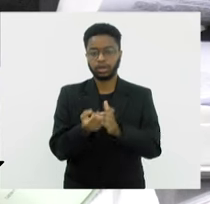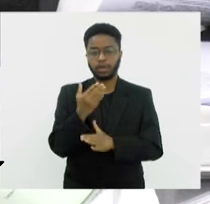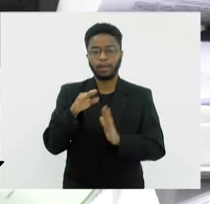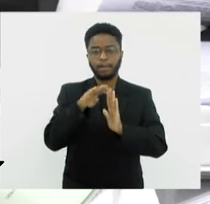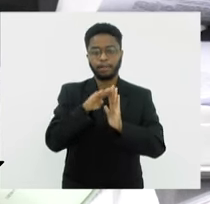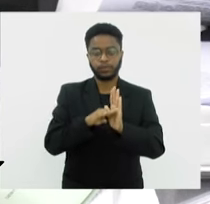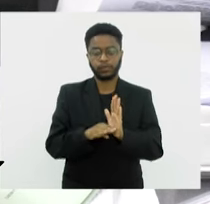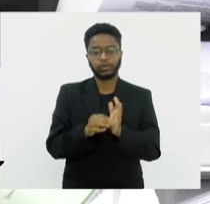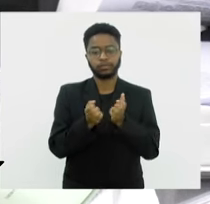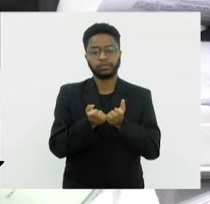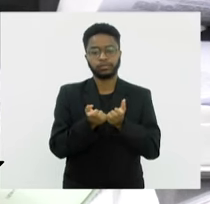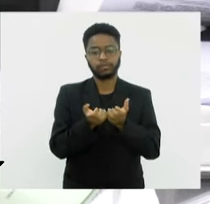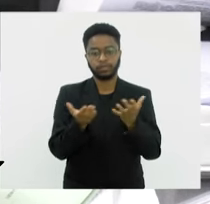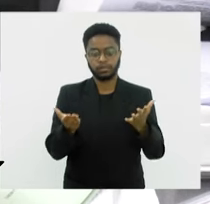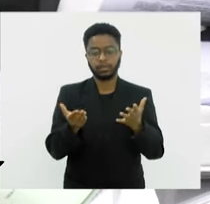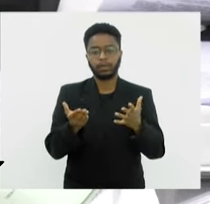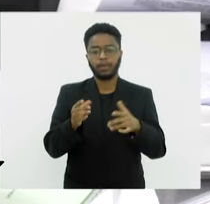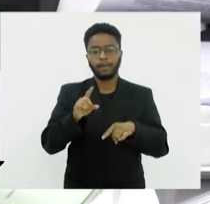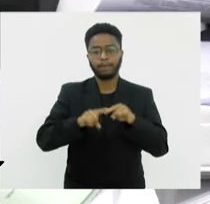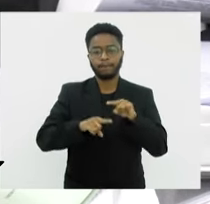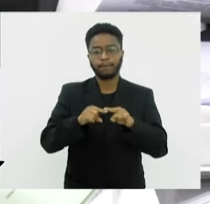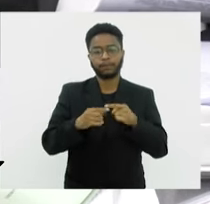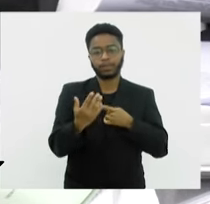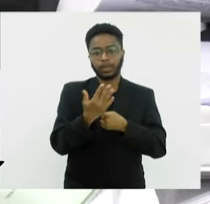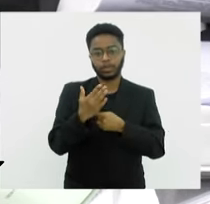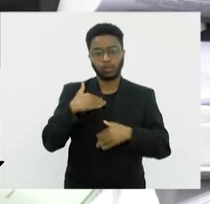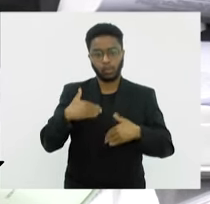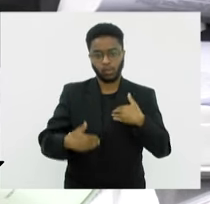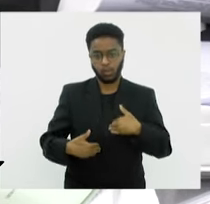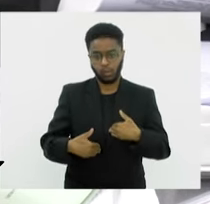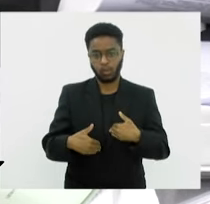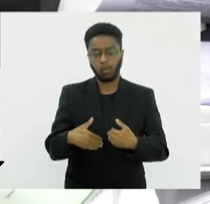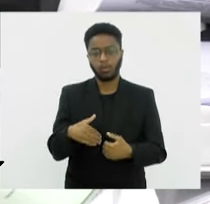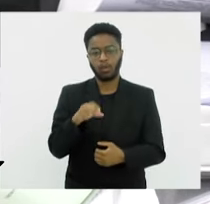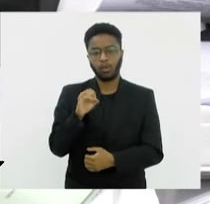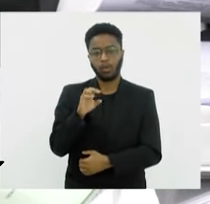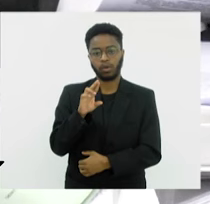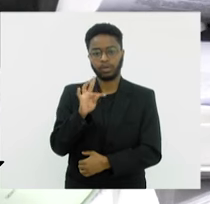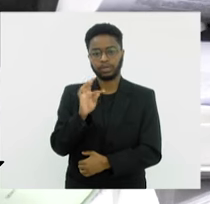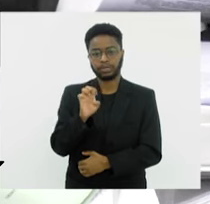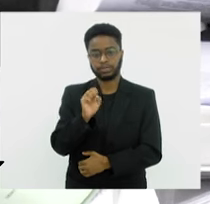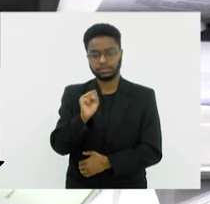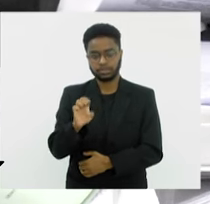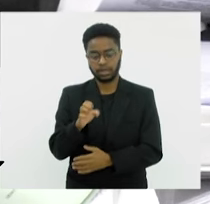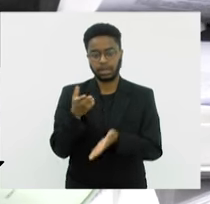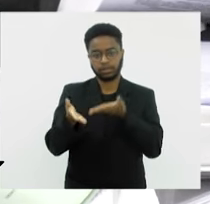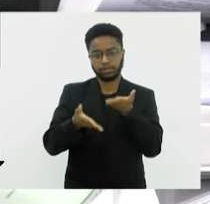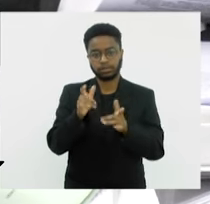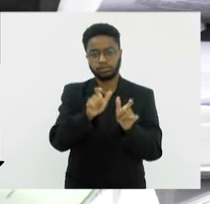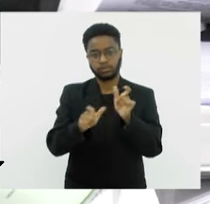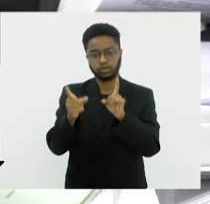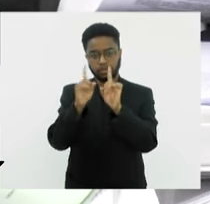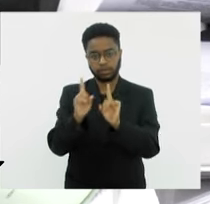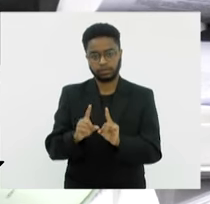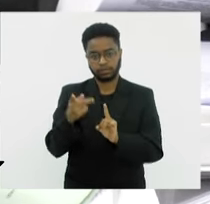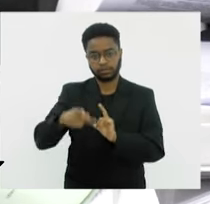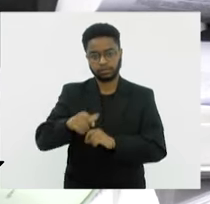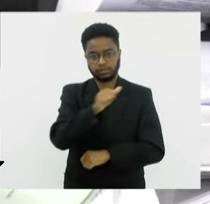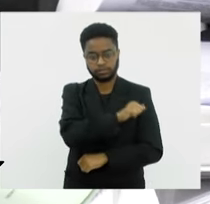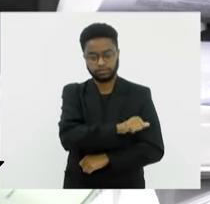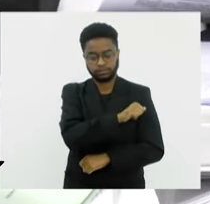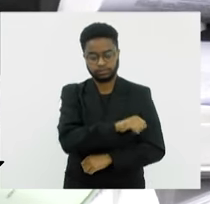de órteses, próteses ortopédicas e aparelhos locomotores para atendimento às pessoas com deficiências no âmbito do Estado do Rio de